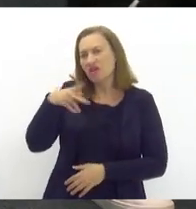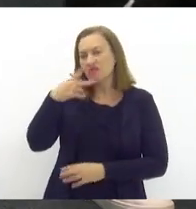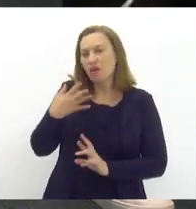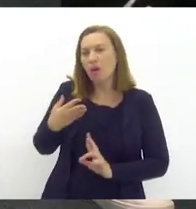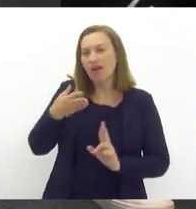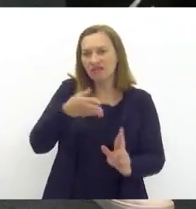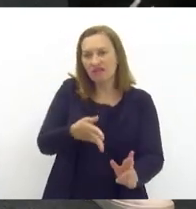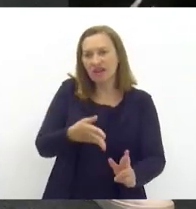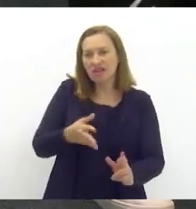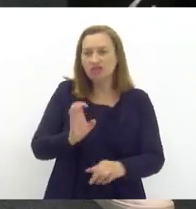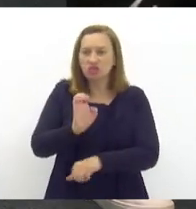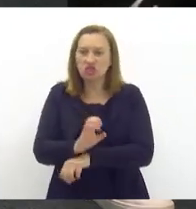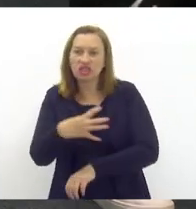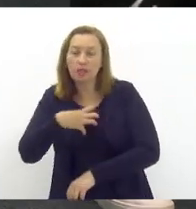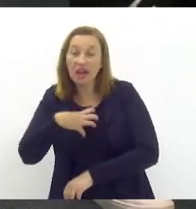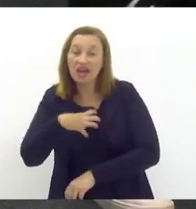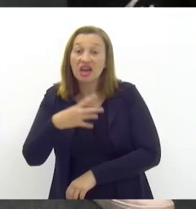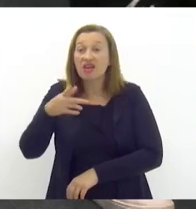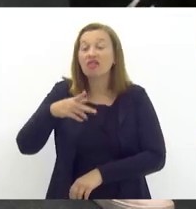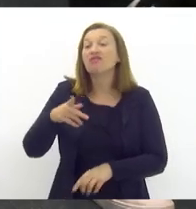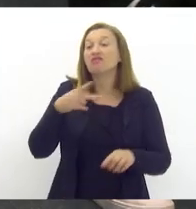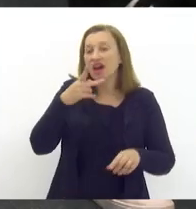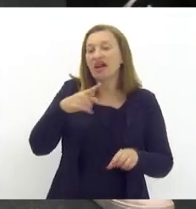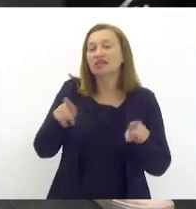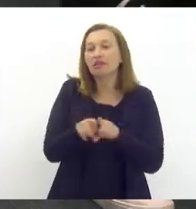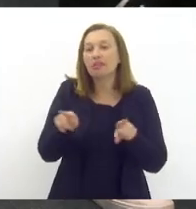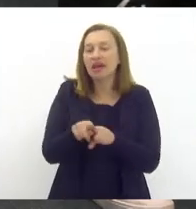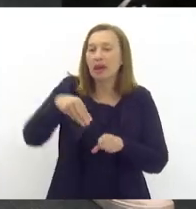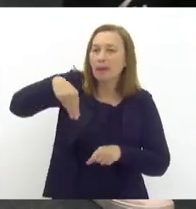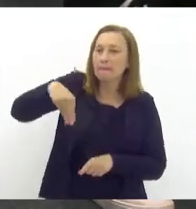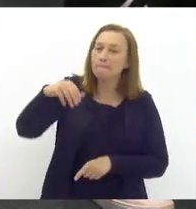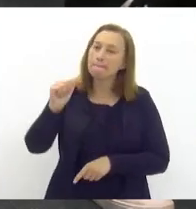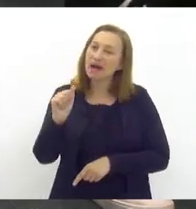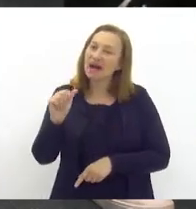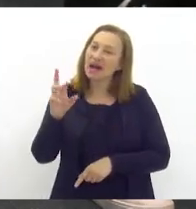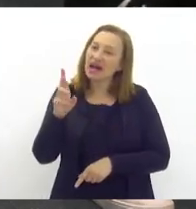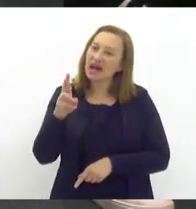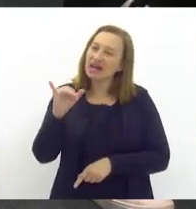à Bahia, de lembrar das marisqueiras também, lá na Bahia,